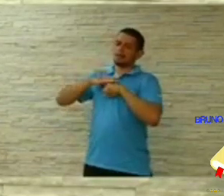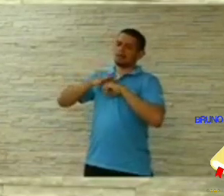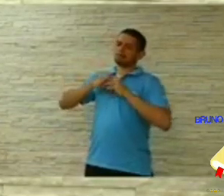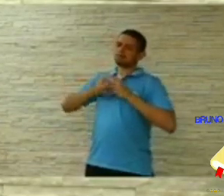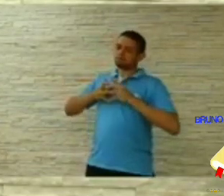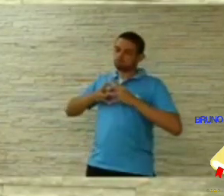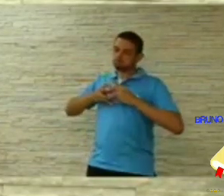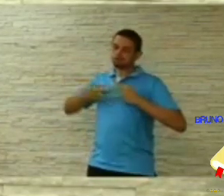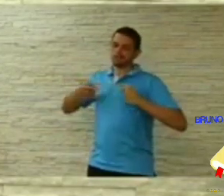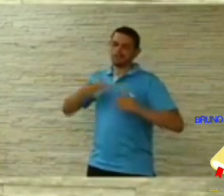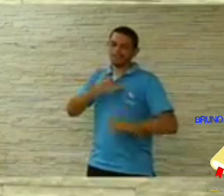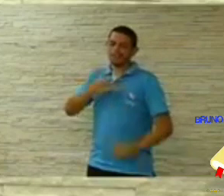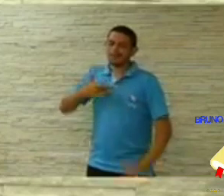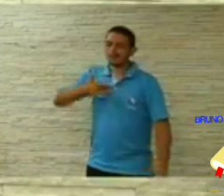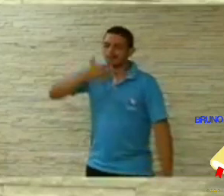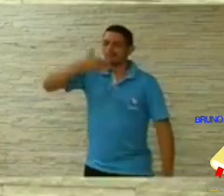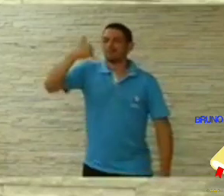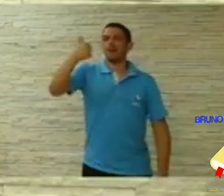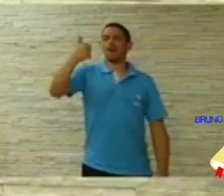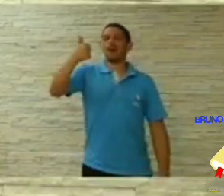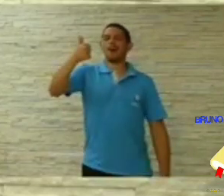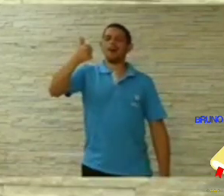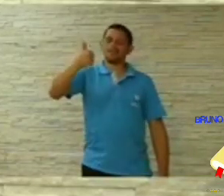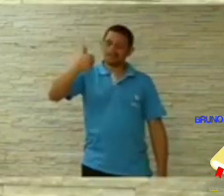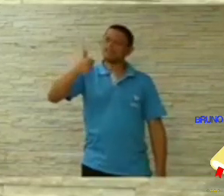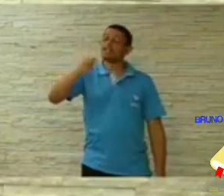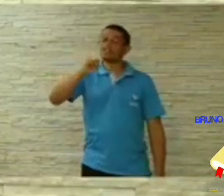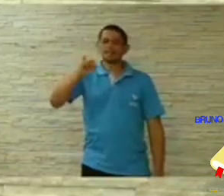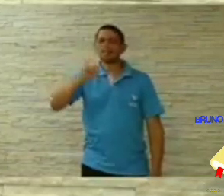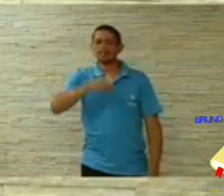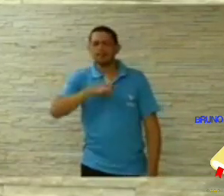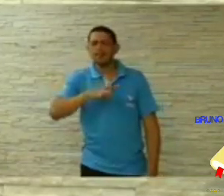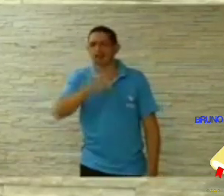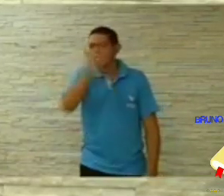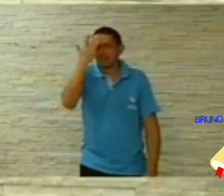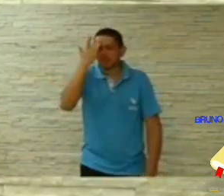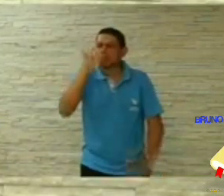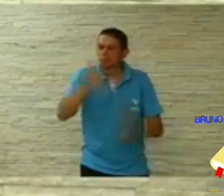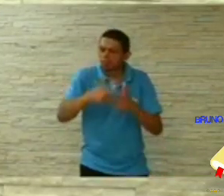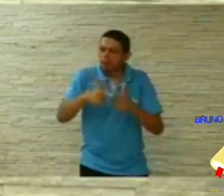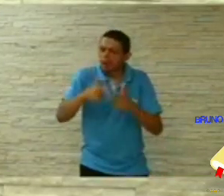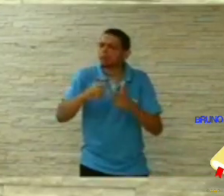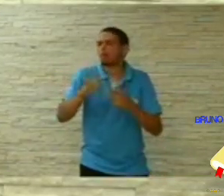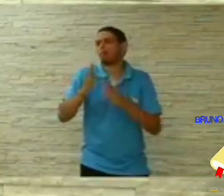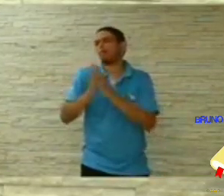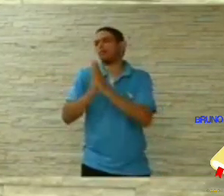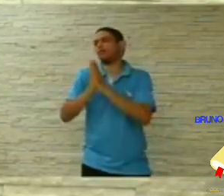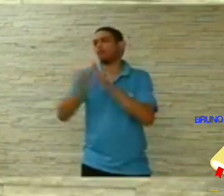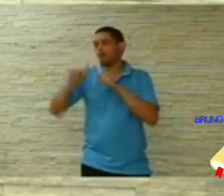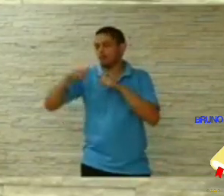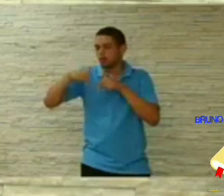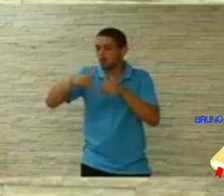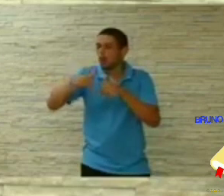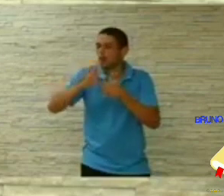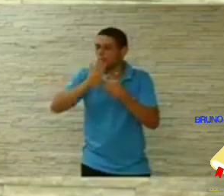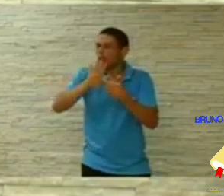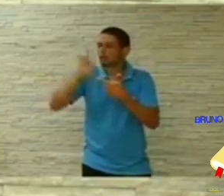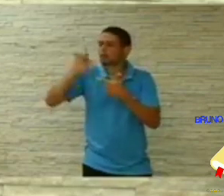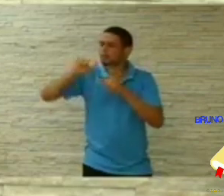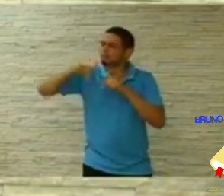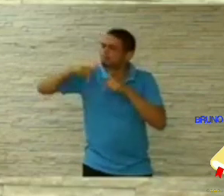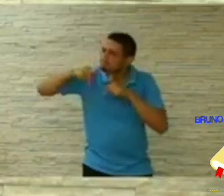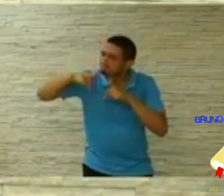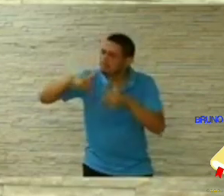algum problema assim, ó Deus, atua também em nosso favor e nos mostre que o Senhor está agindo também ao nosso lado.